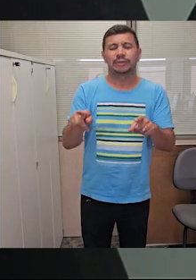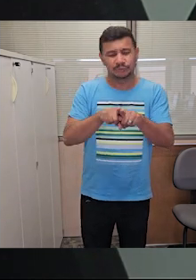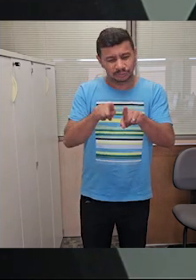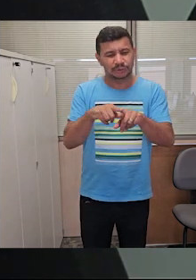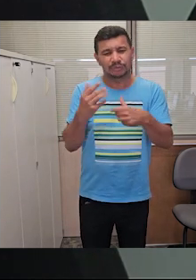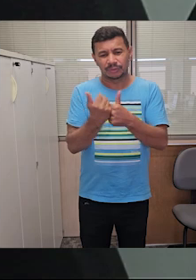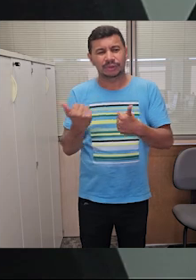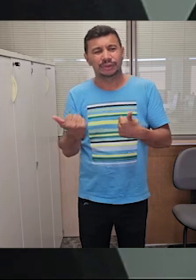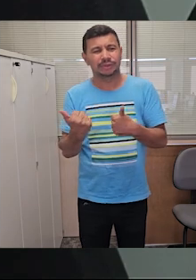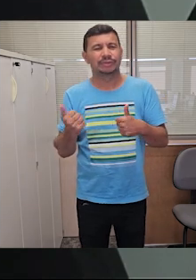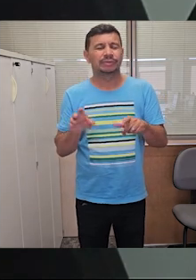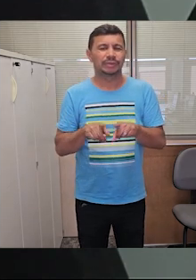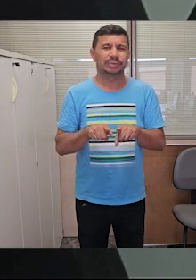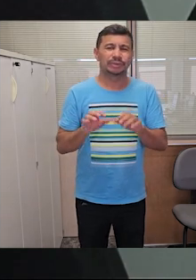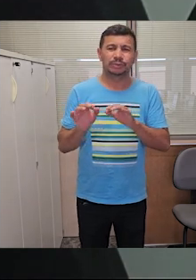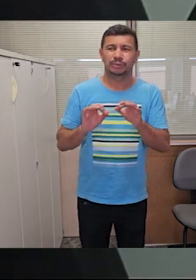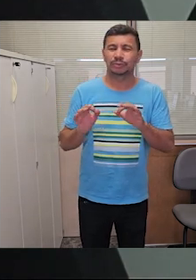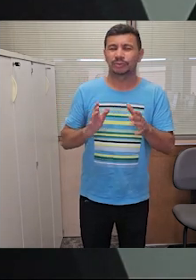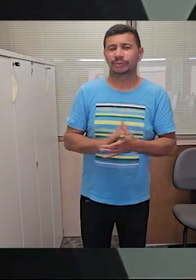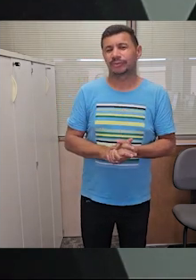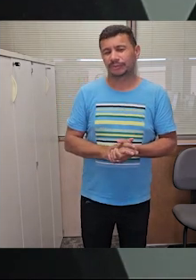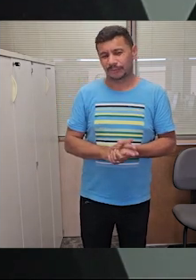vice-presidente também.